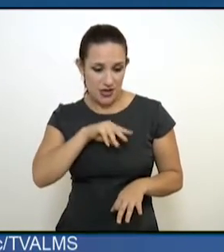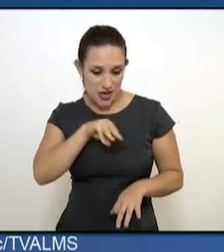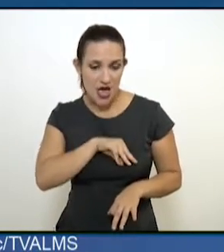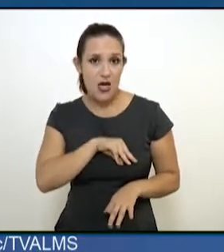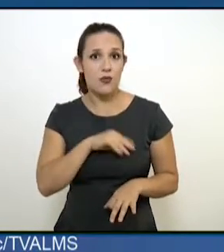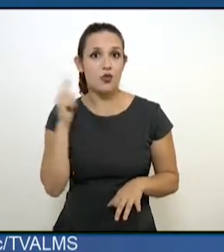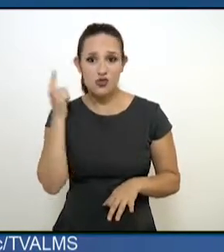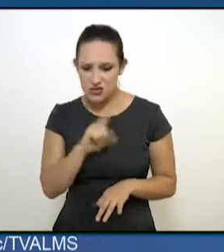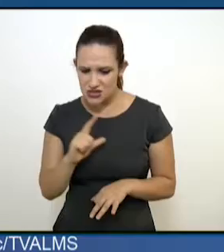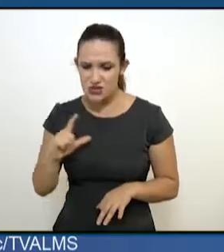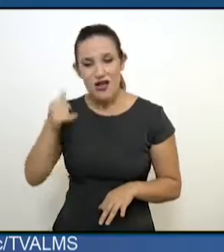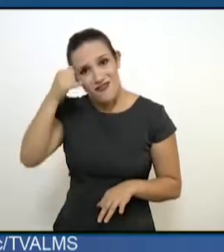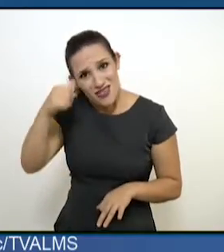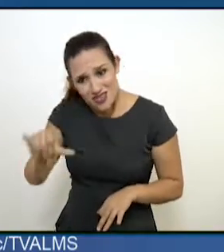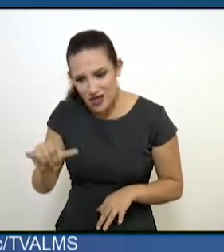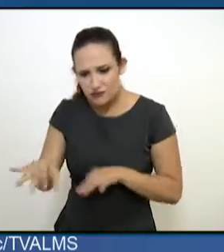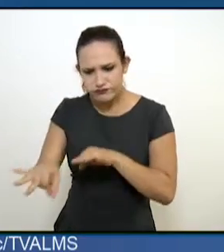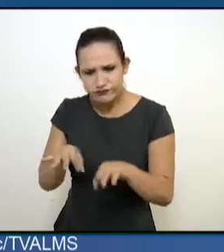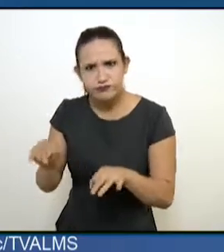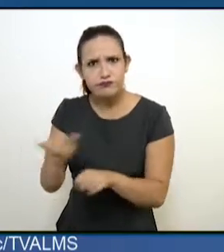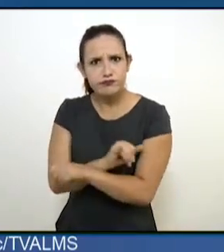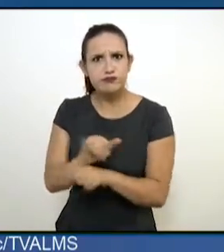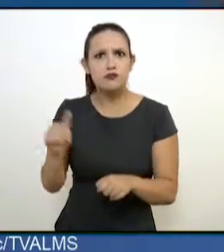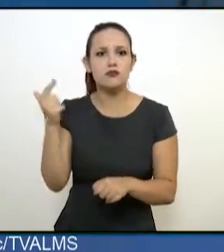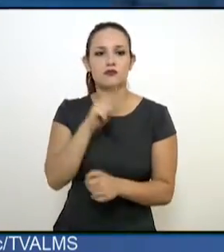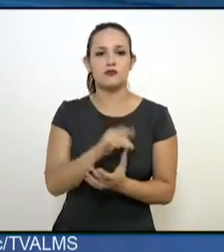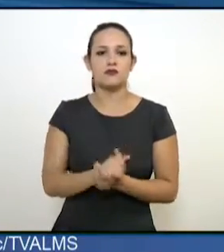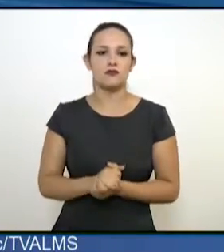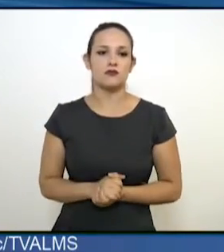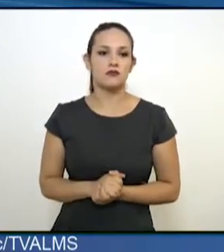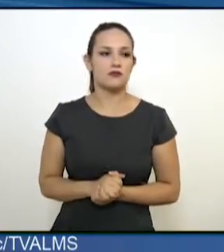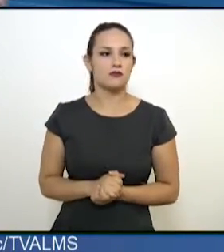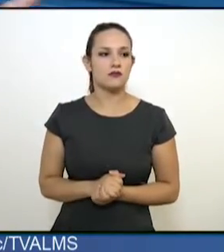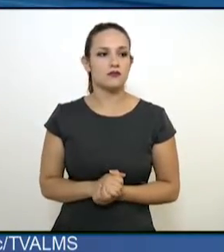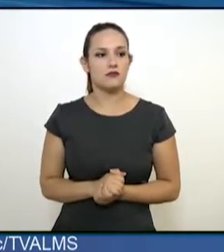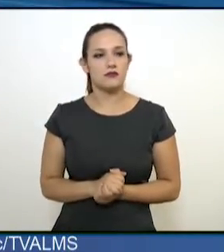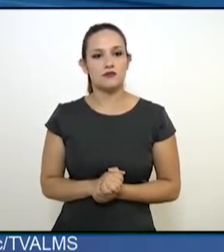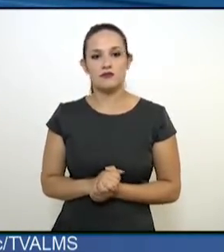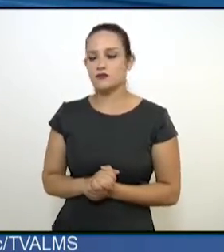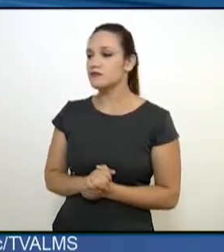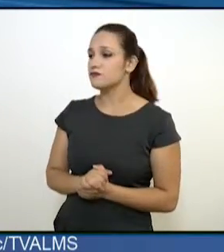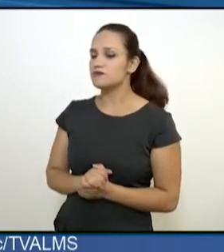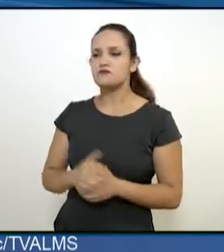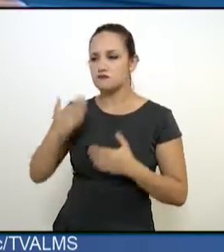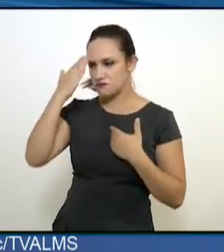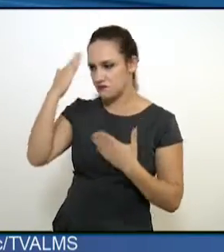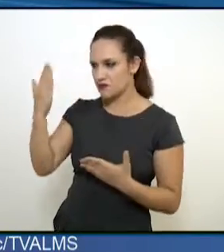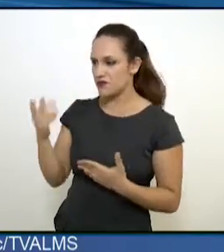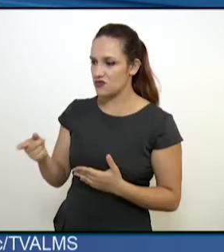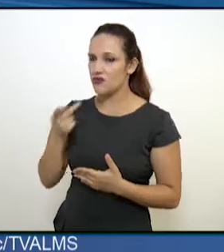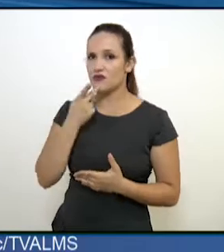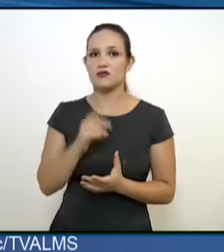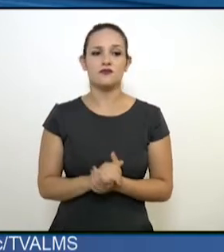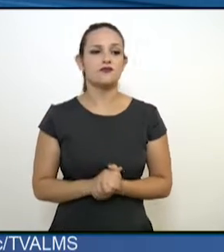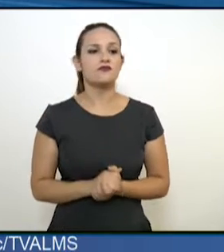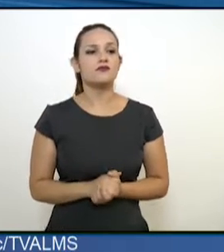as forças de segurança do Estado possam cumprir com a sua missão. Muito obrigado, deputado. E o importante também, que foi destacado pelo seu ministro Schuchmann,